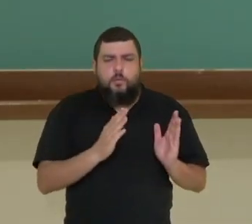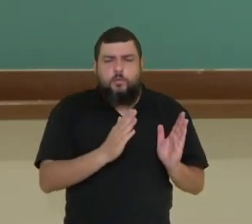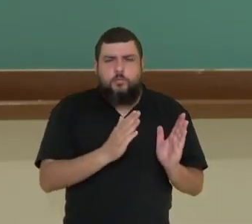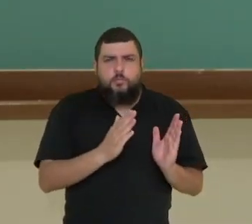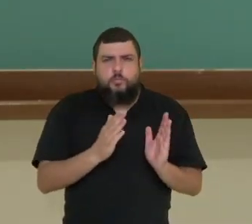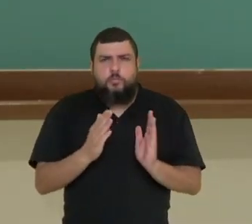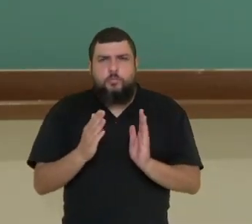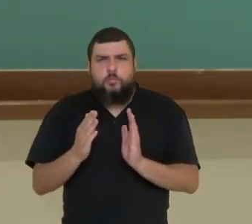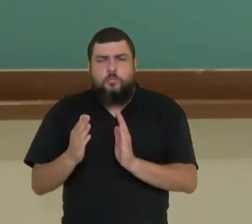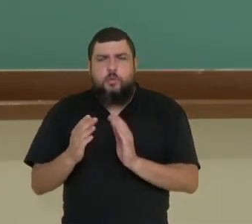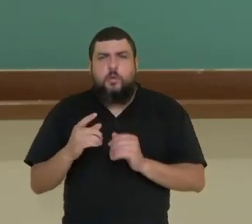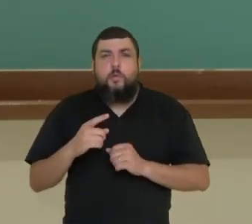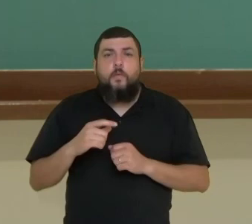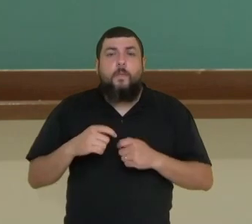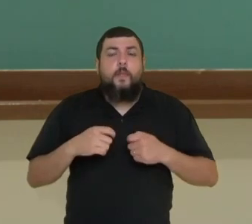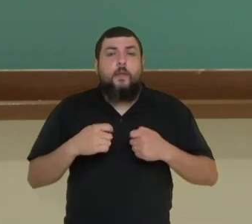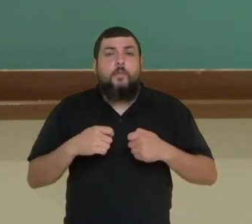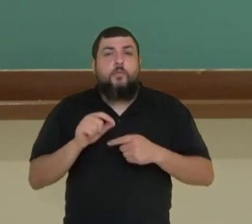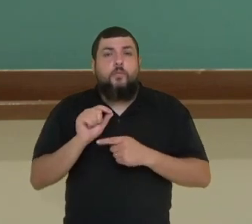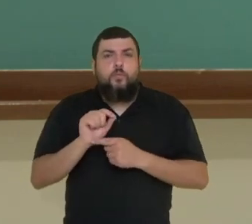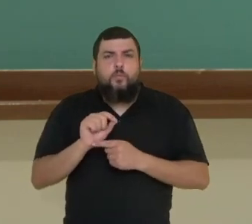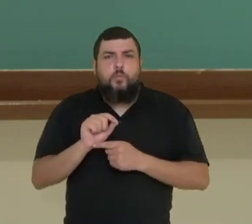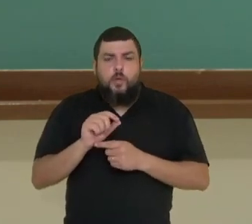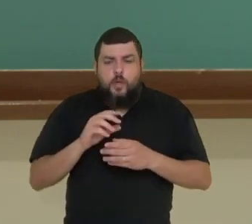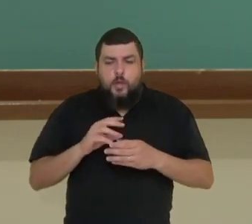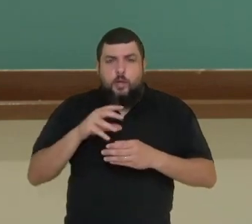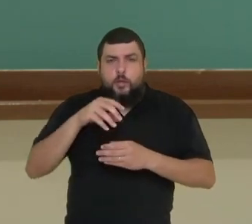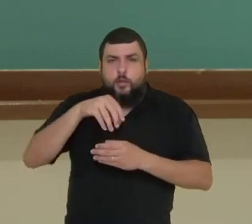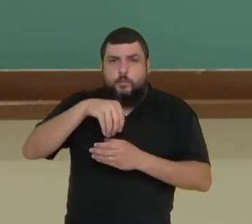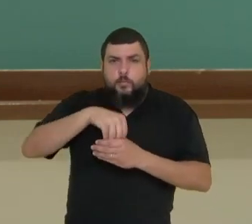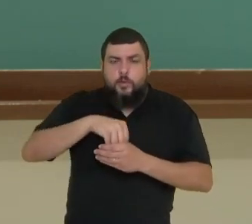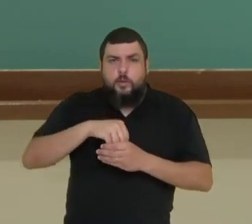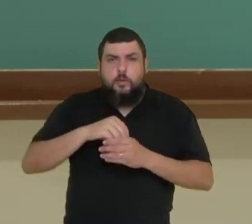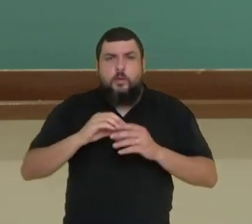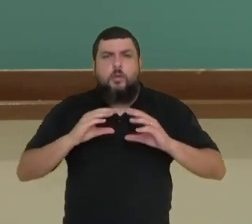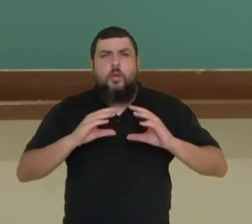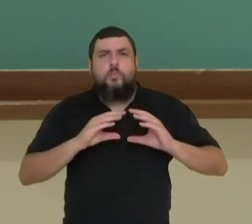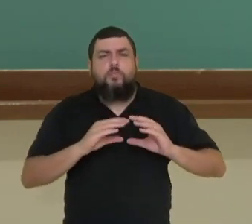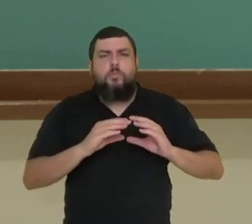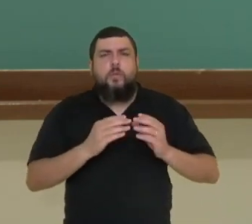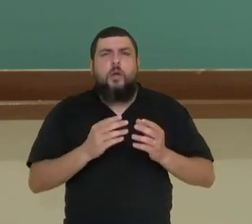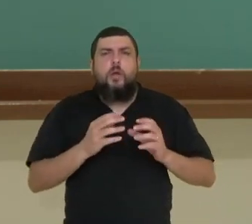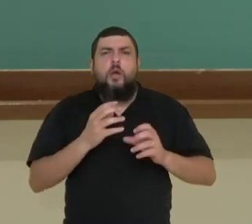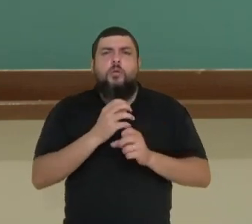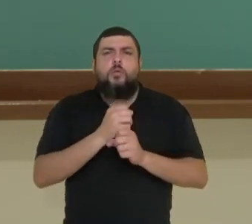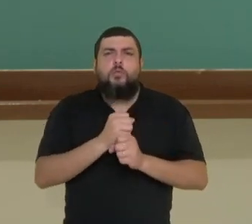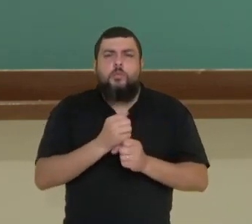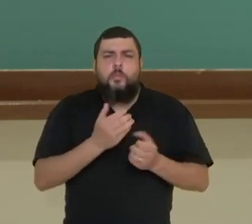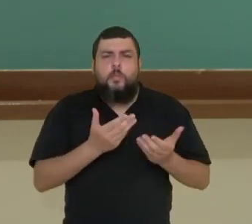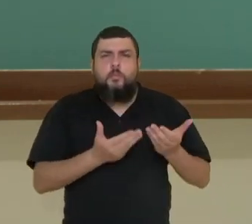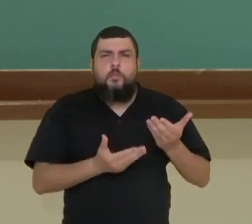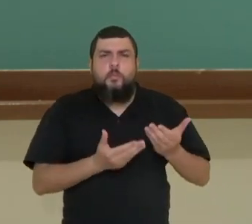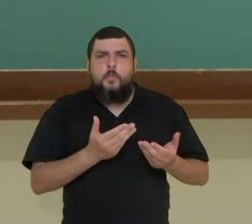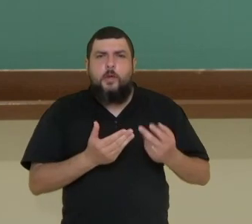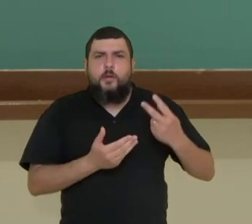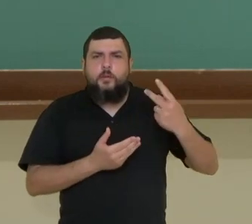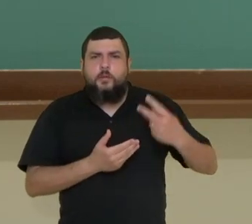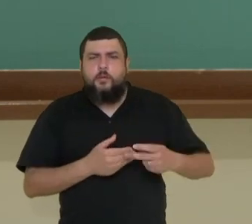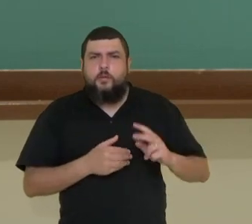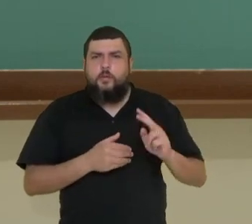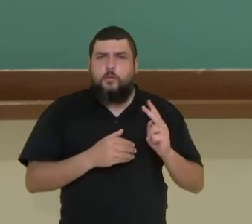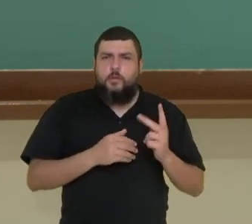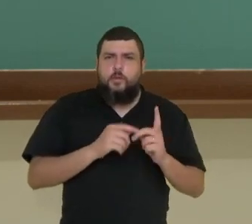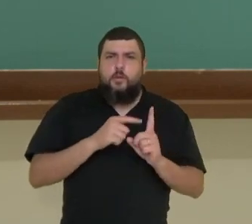você tem que a soma de massas, né, do hidrogênio, com os hidrogênios utilizados com os